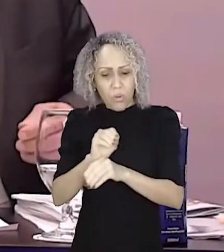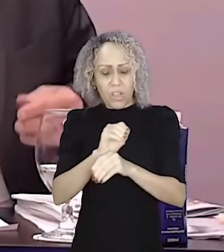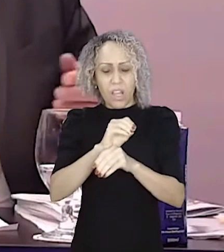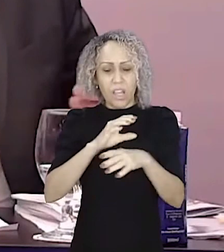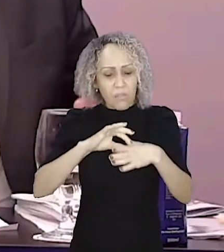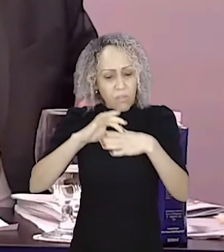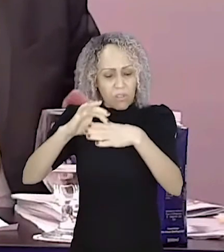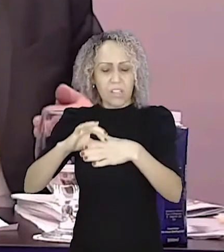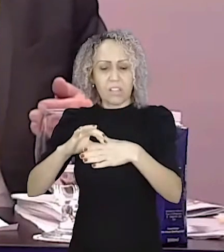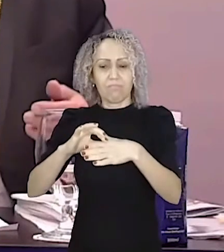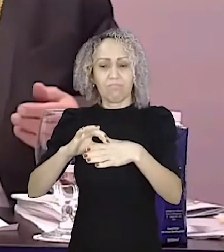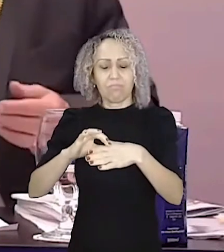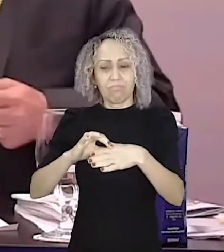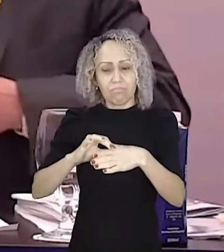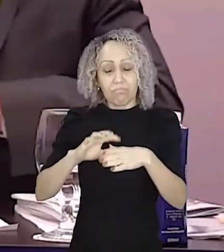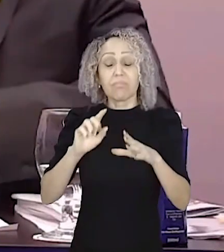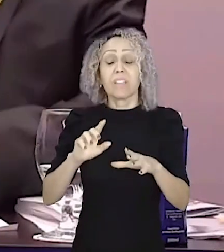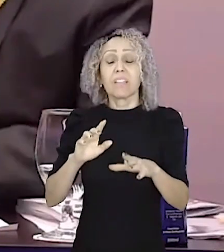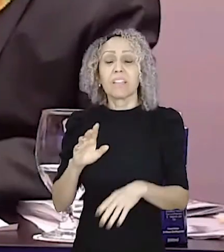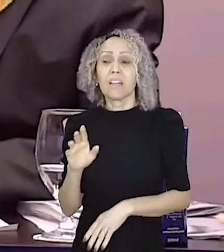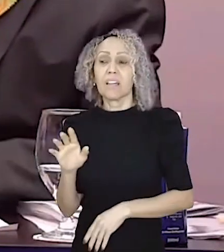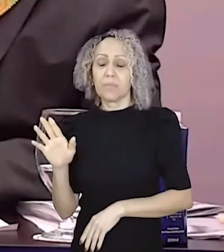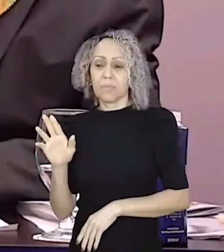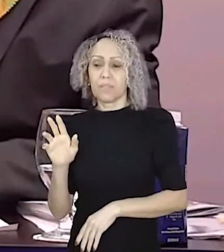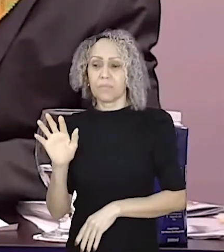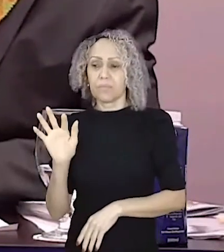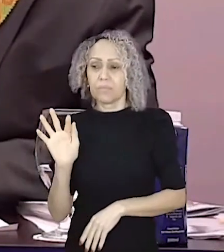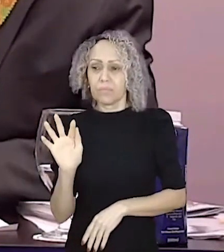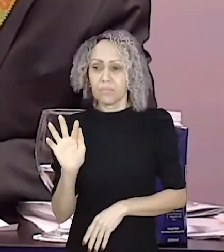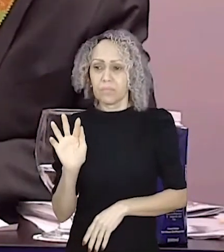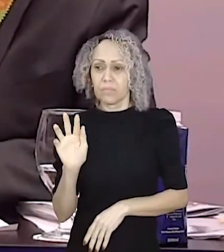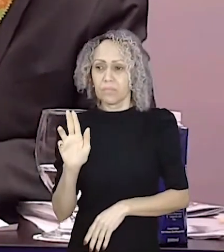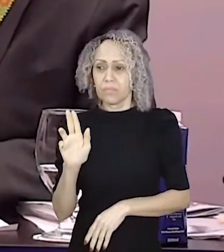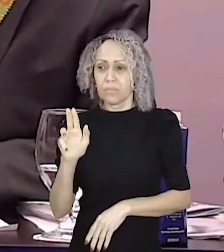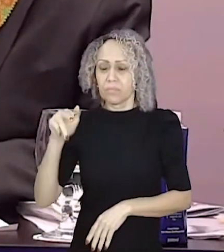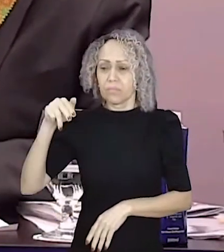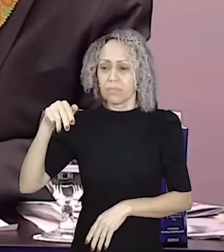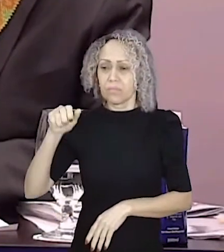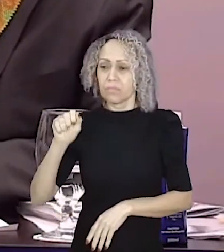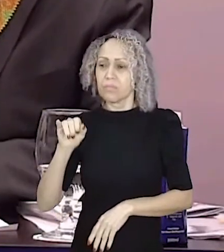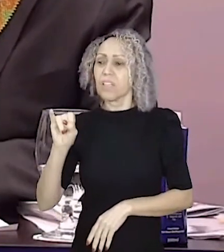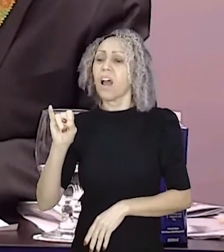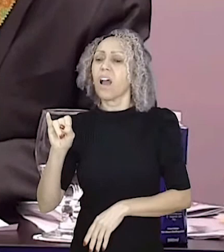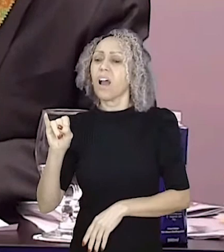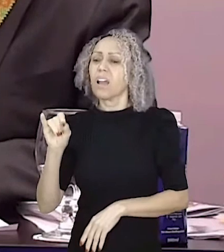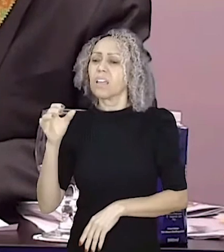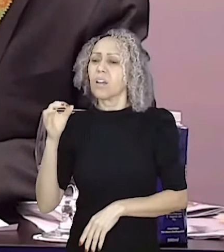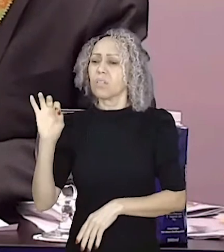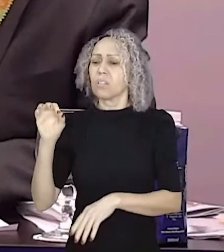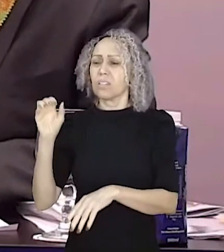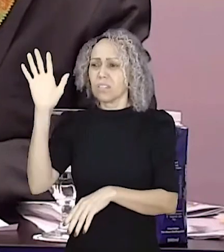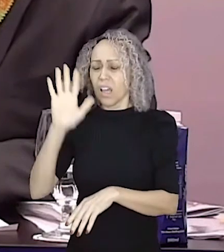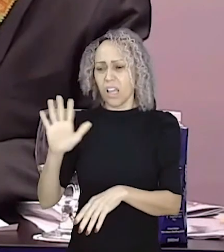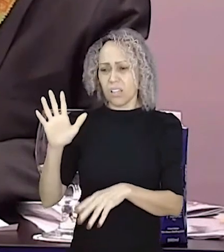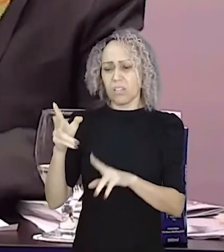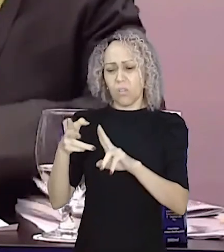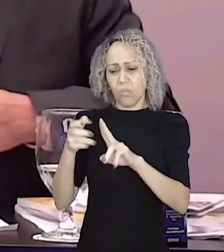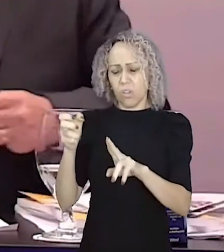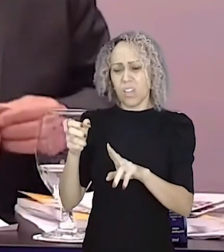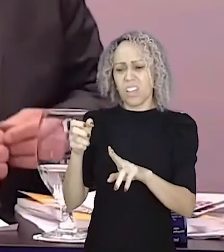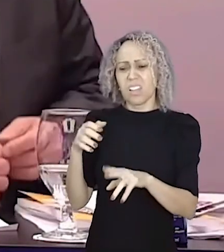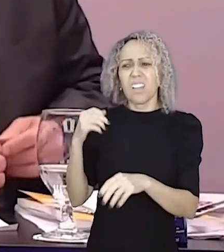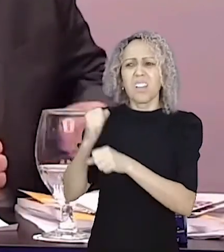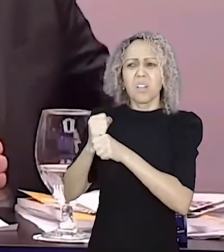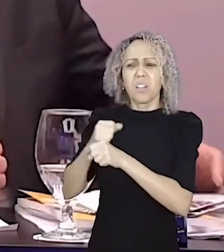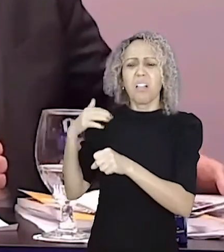Quem sabe a Fundação Nacional do Índio, que existe no Brasil há muito tempo, não precisa ser dirigida por um branco, mas